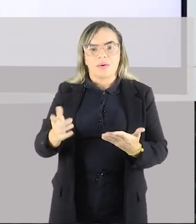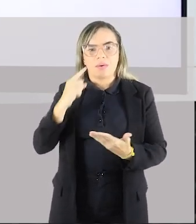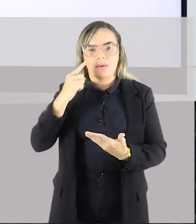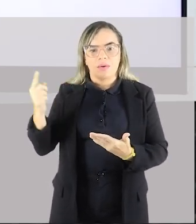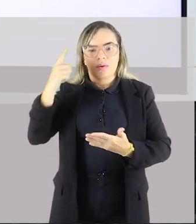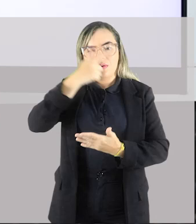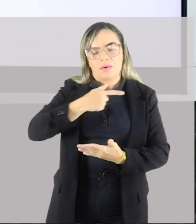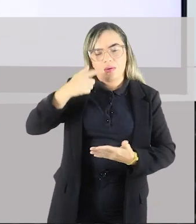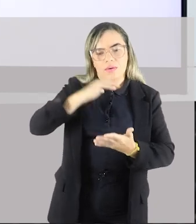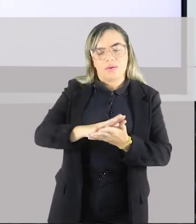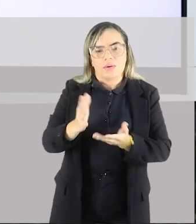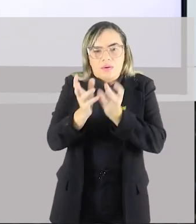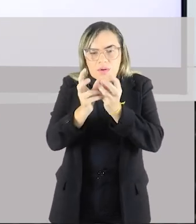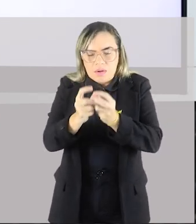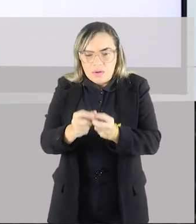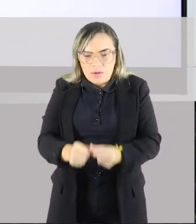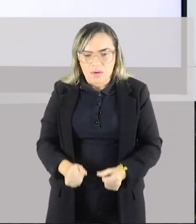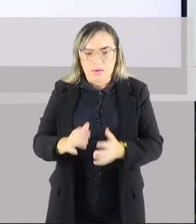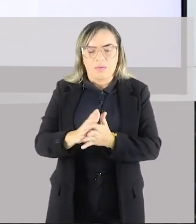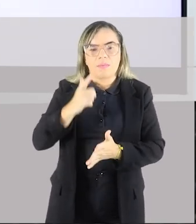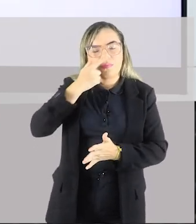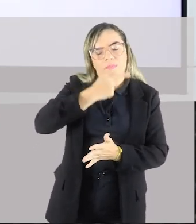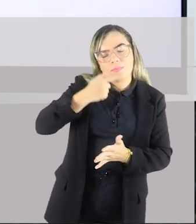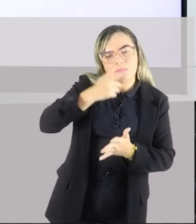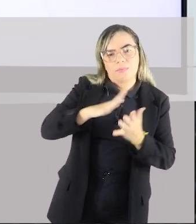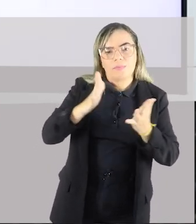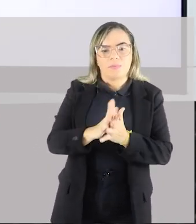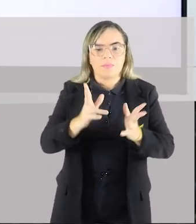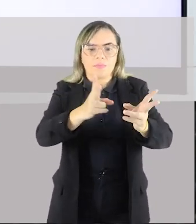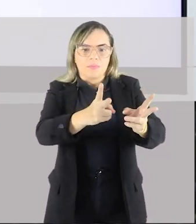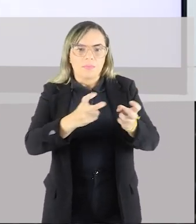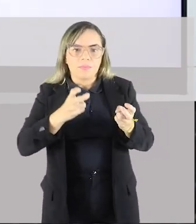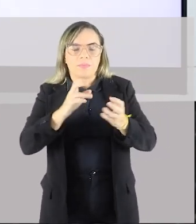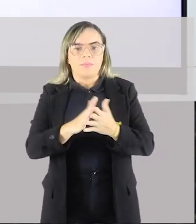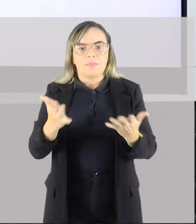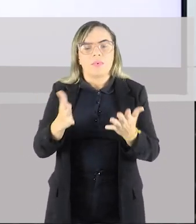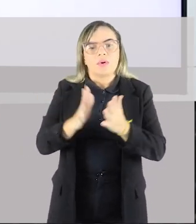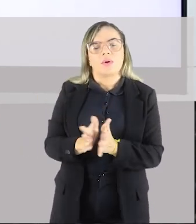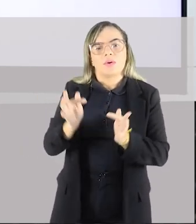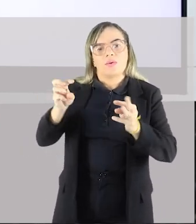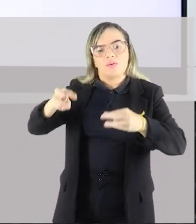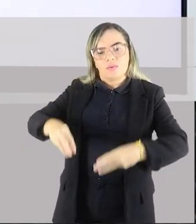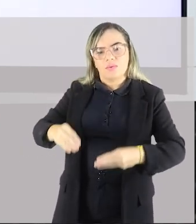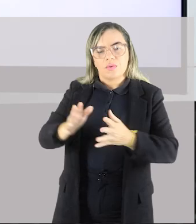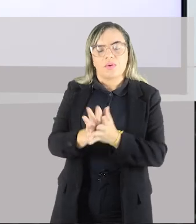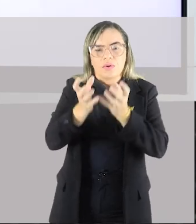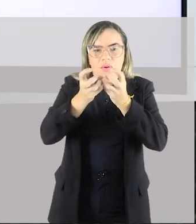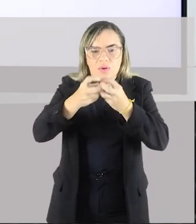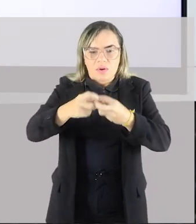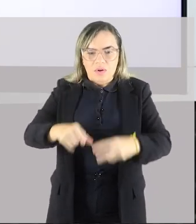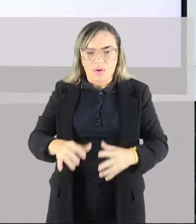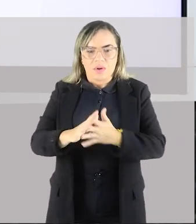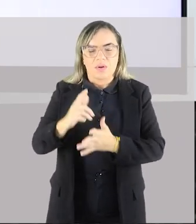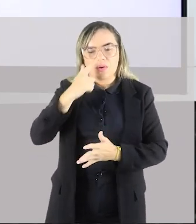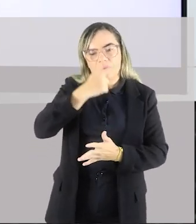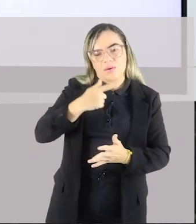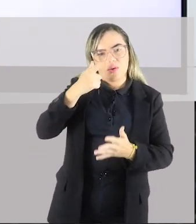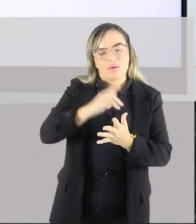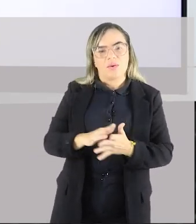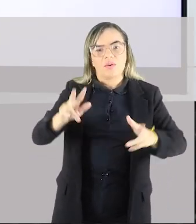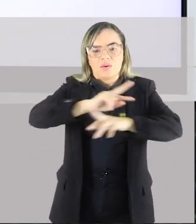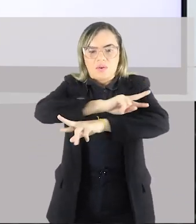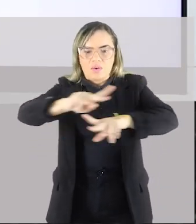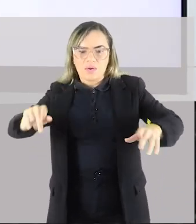essa glicose, tá? Então percebam, né, que o término da quebra dessa glicose envolve mais vários